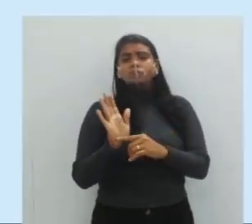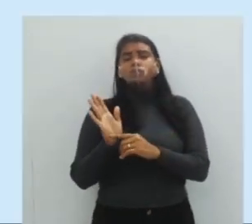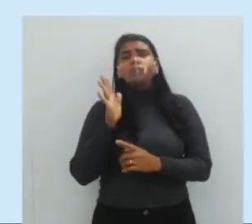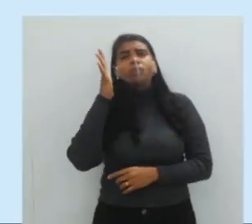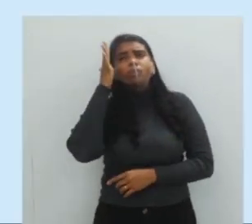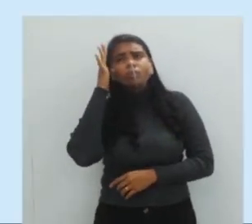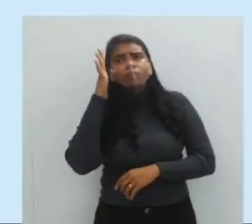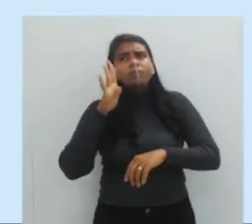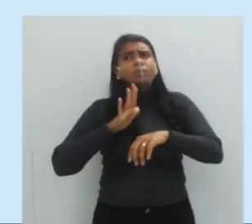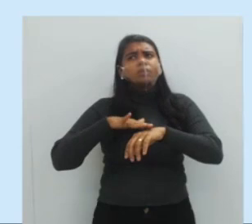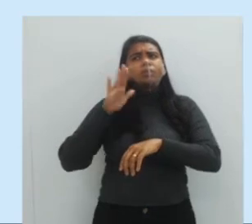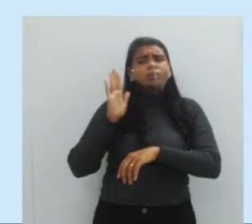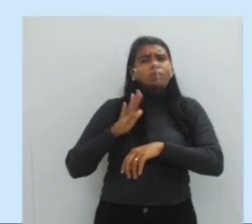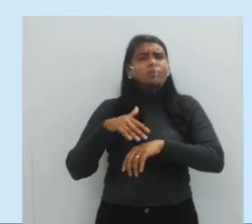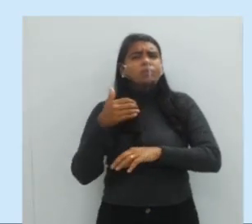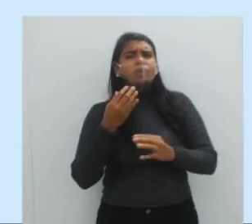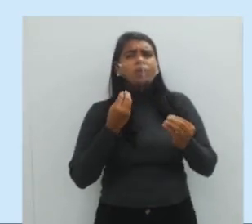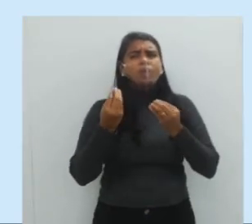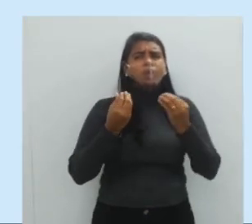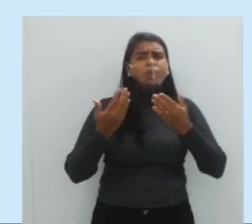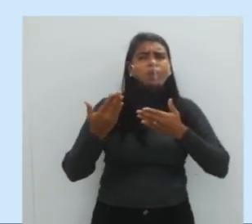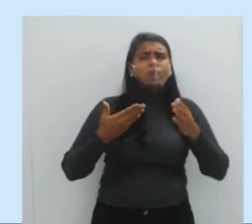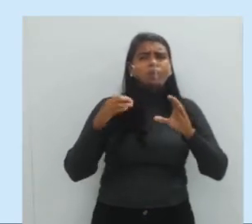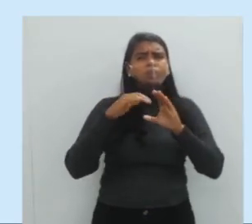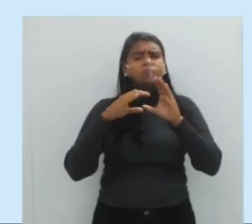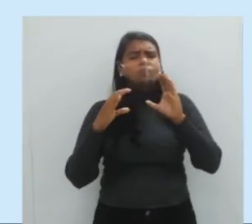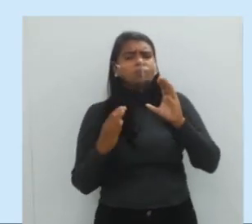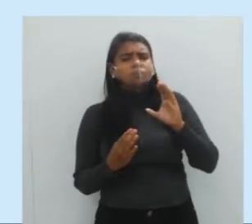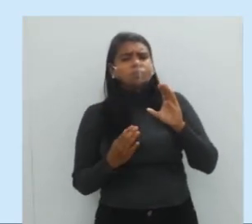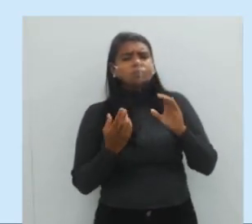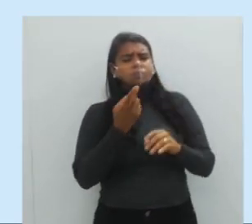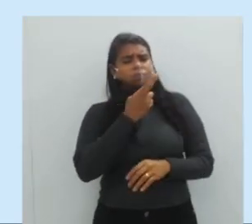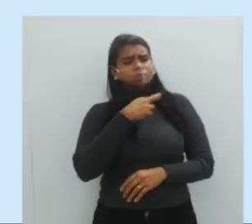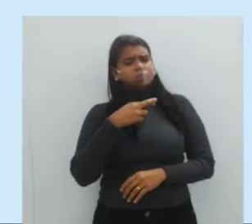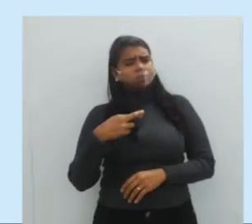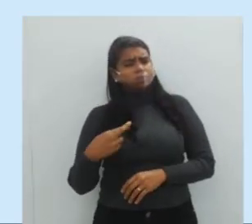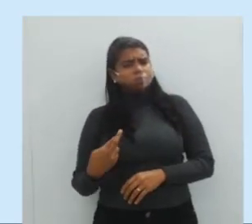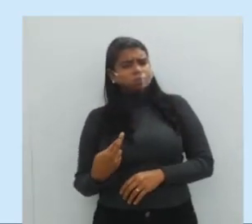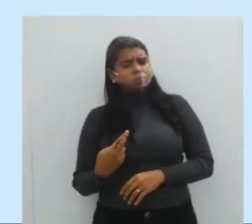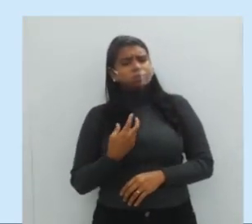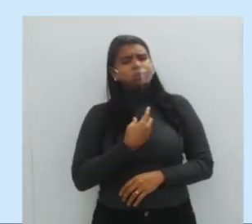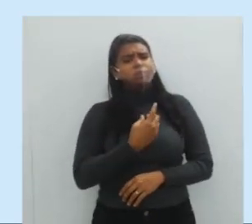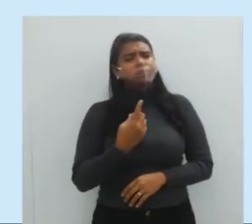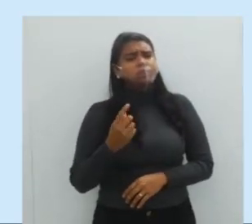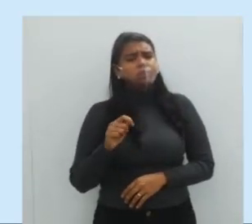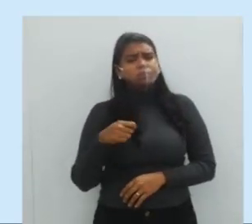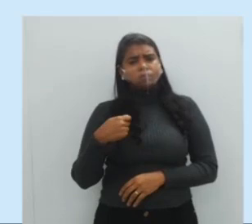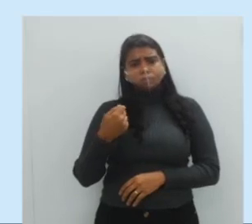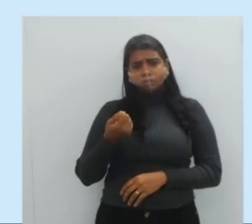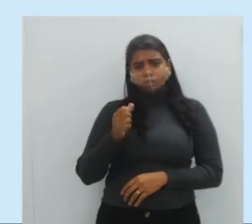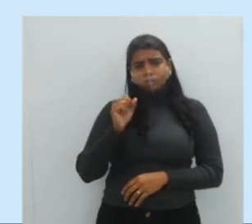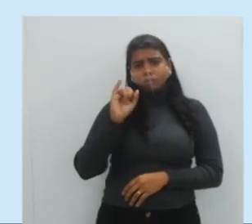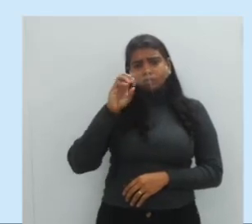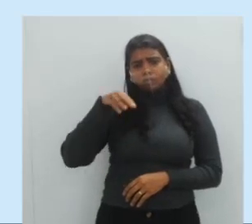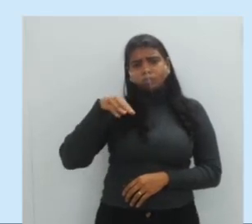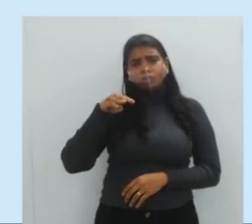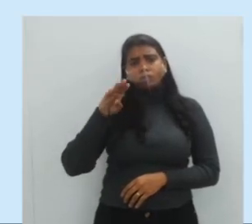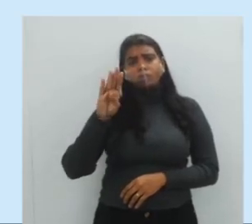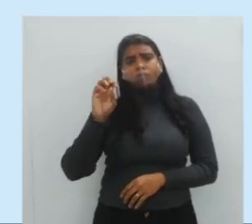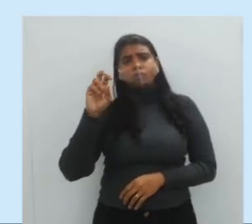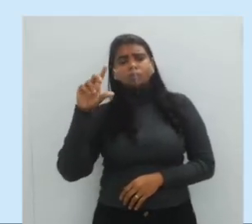alguns para entender melhor essa relação entre a religião e o símbolo e